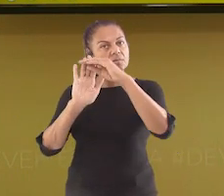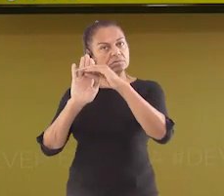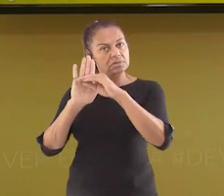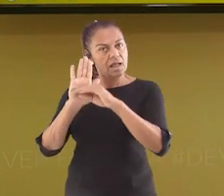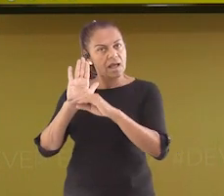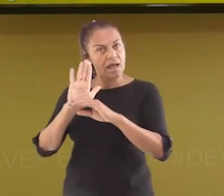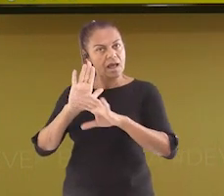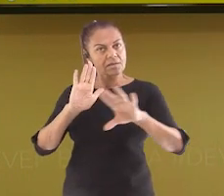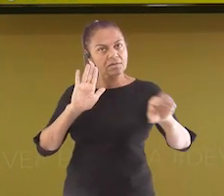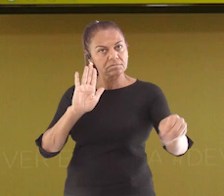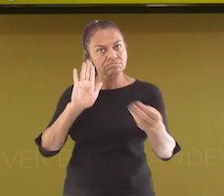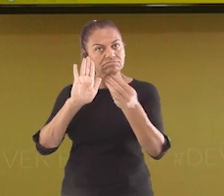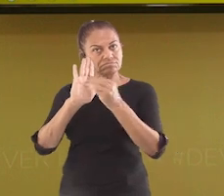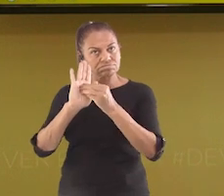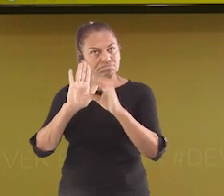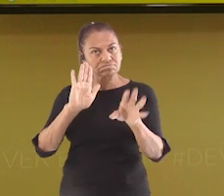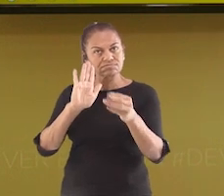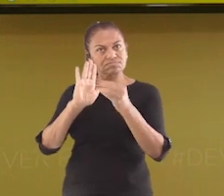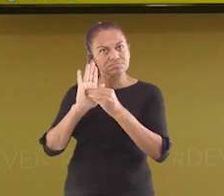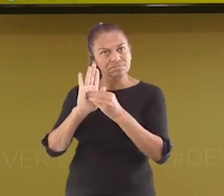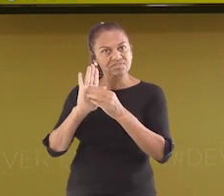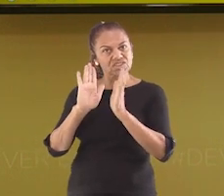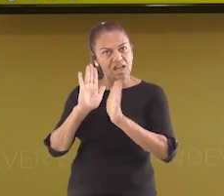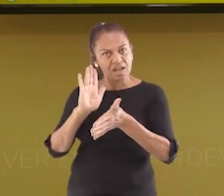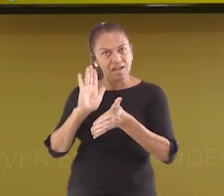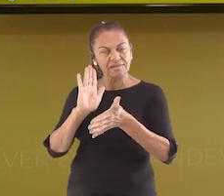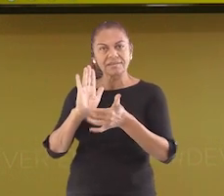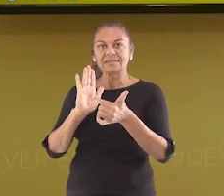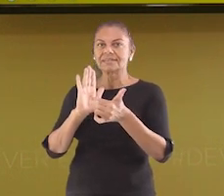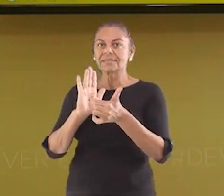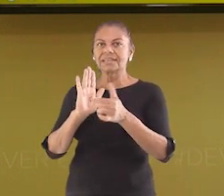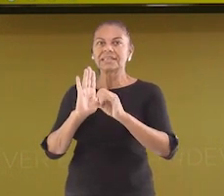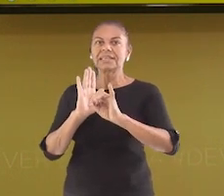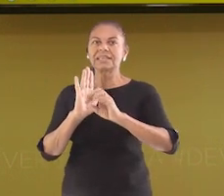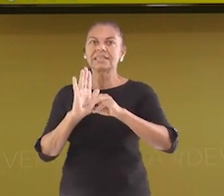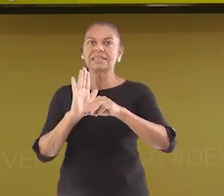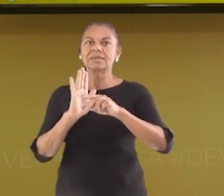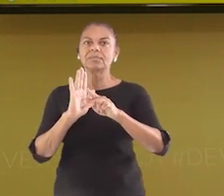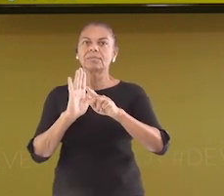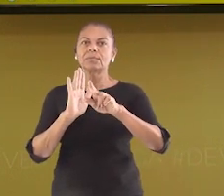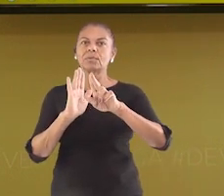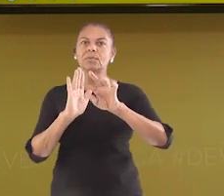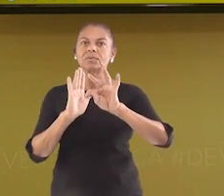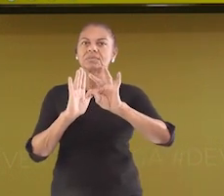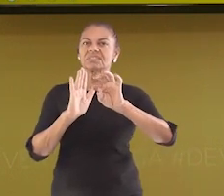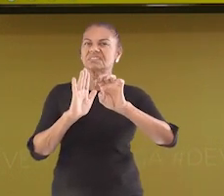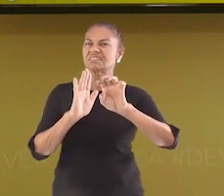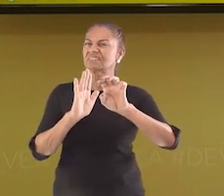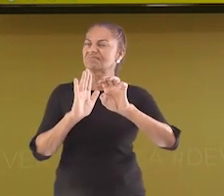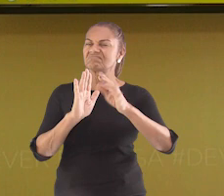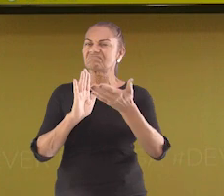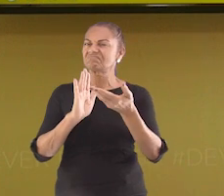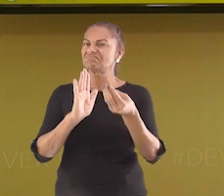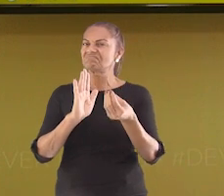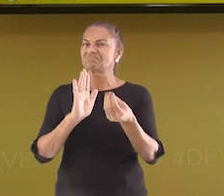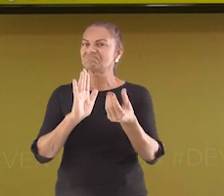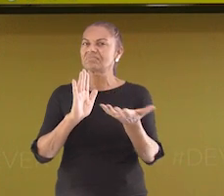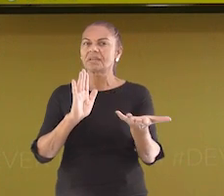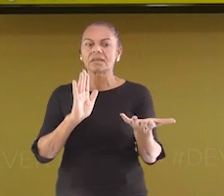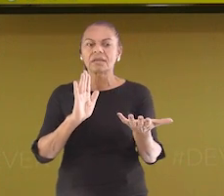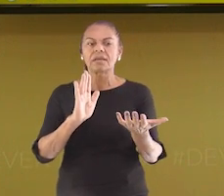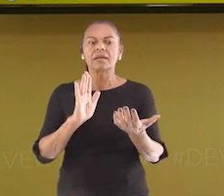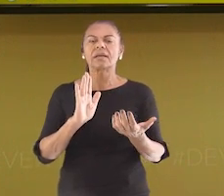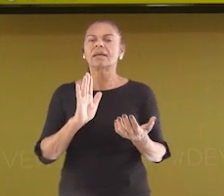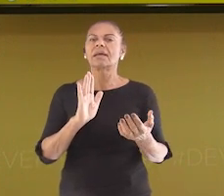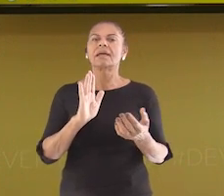invés do personagem falar lançou, deu entrada com os dados lá, se referindo aos dados de alguma reunião ou trabalho,